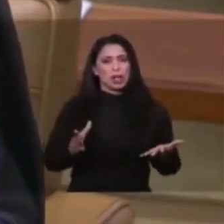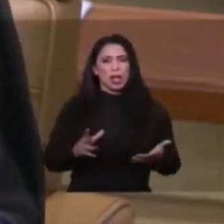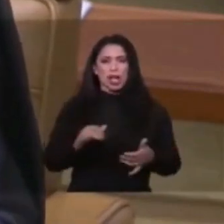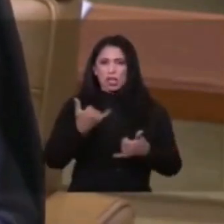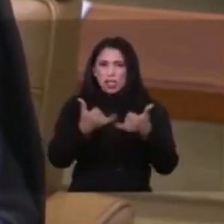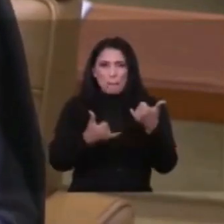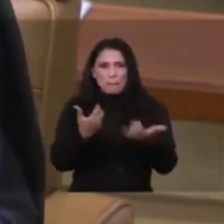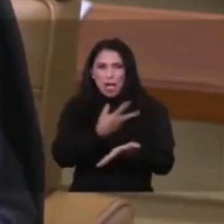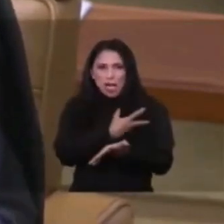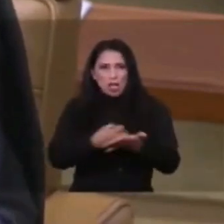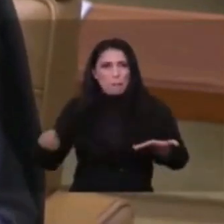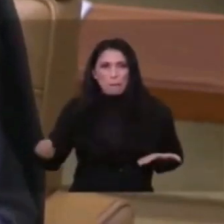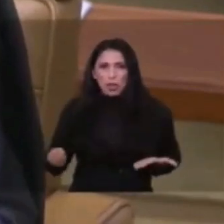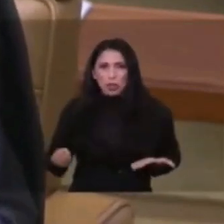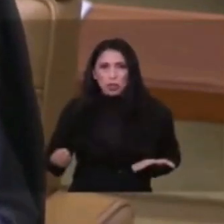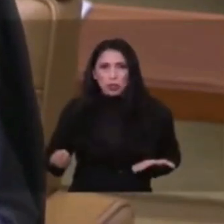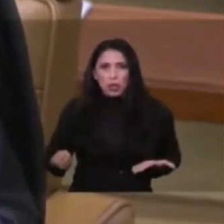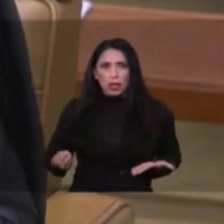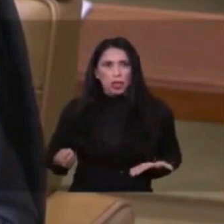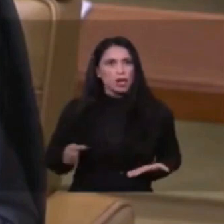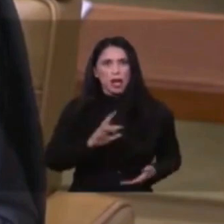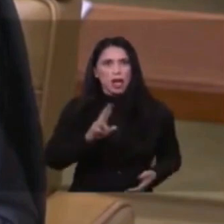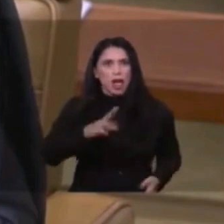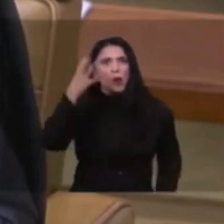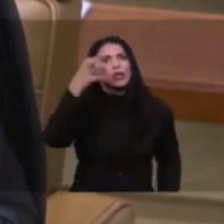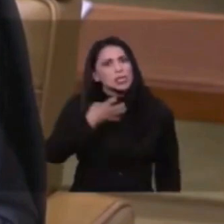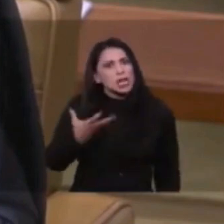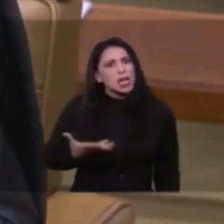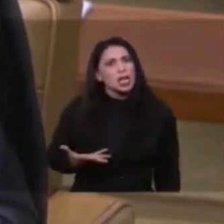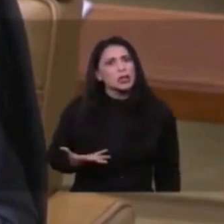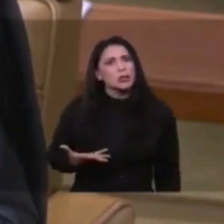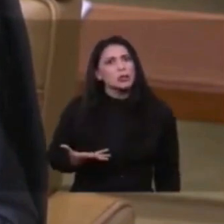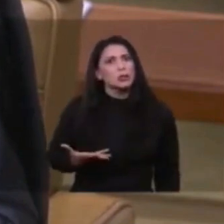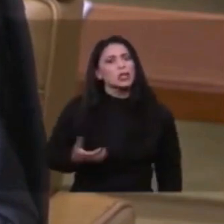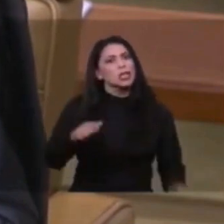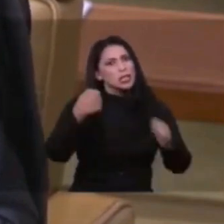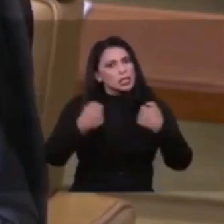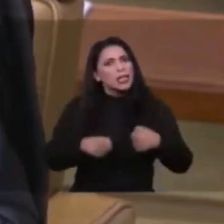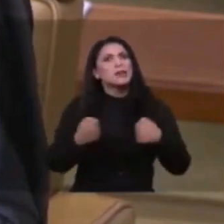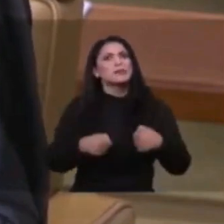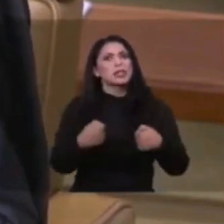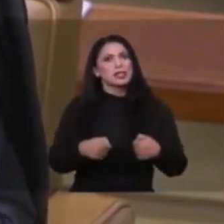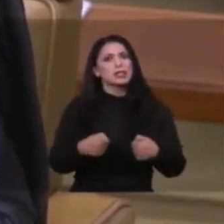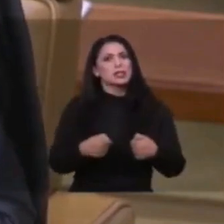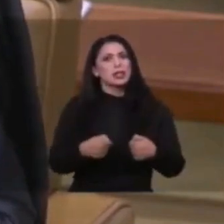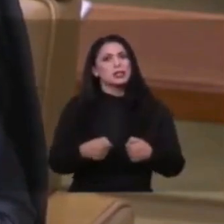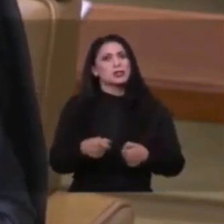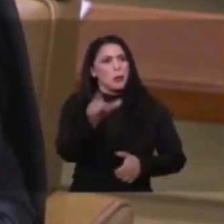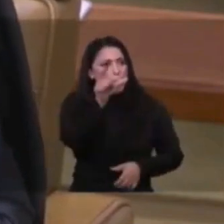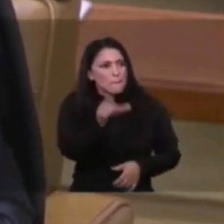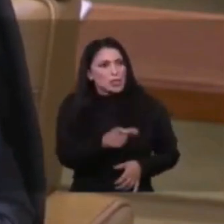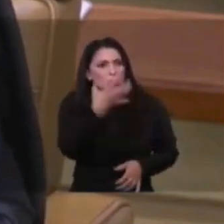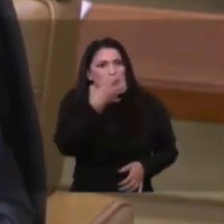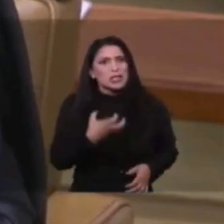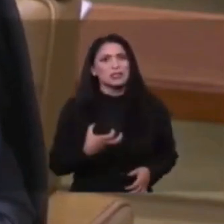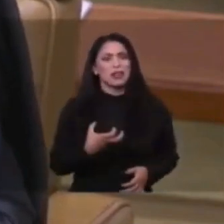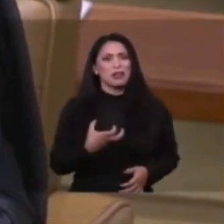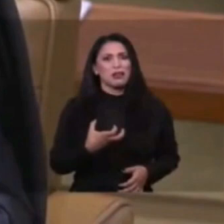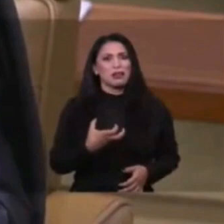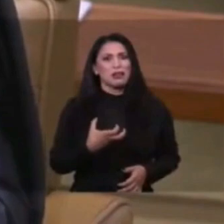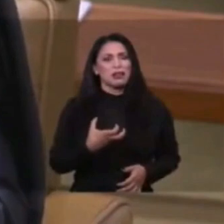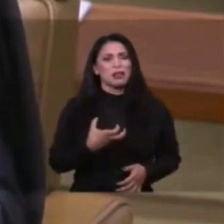impeachment. Isto é uma medida séria. E é preciso ser tratada por gente séria.